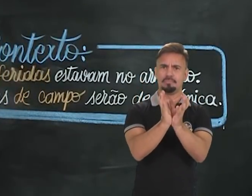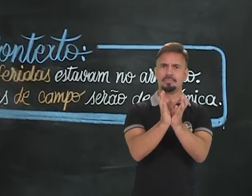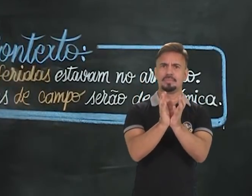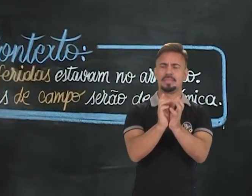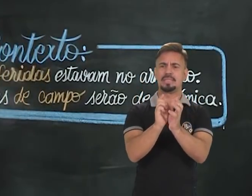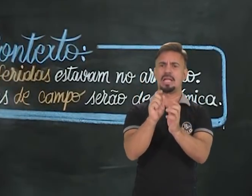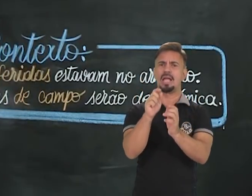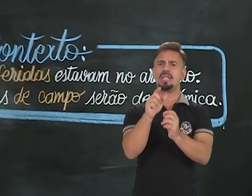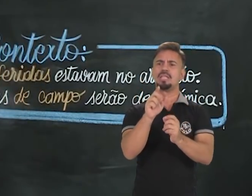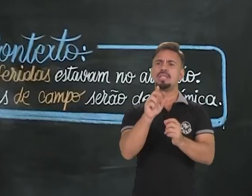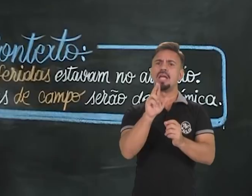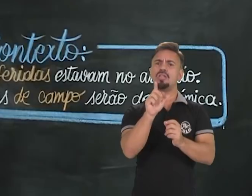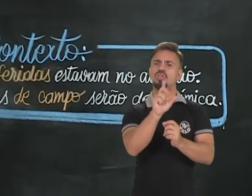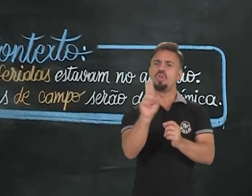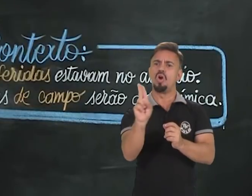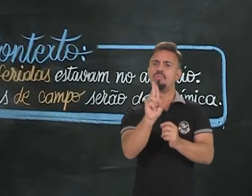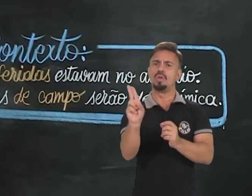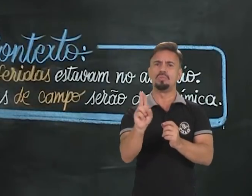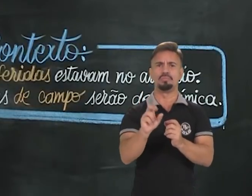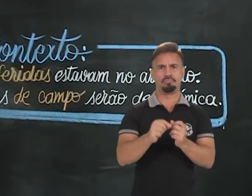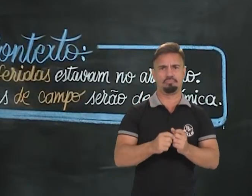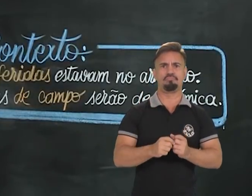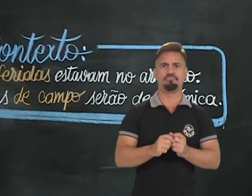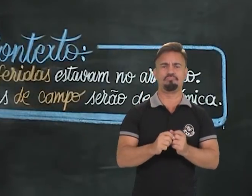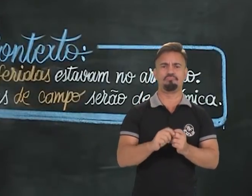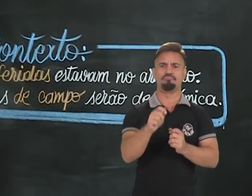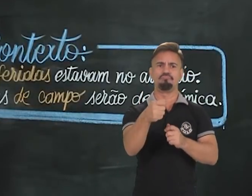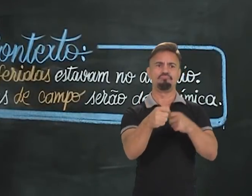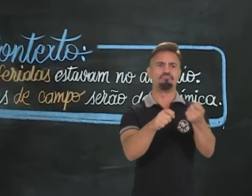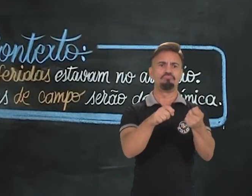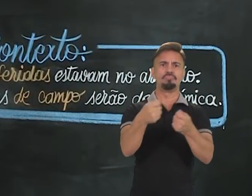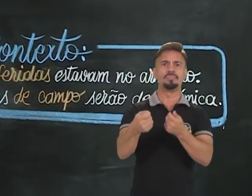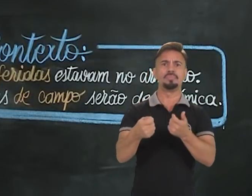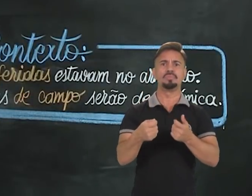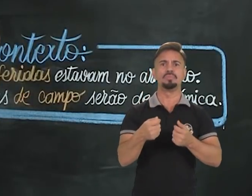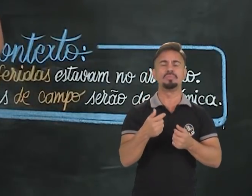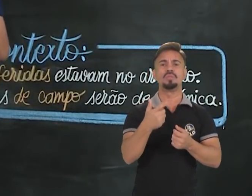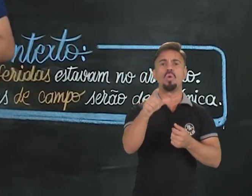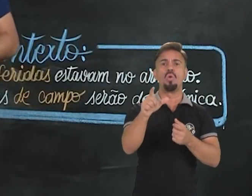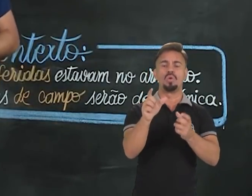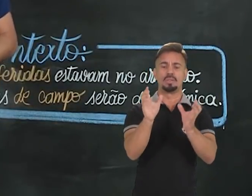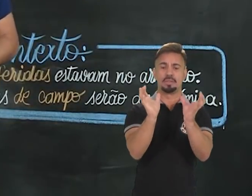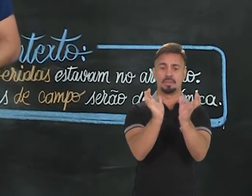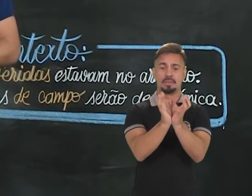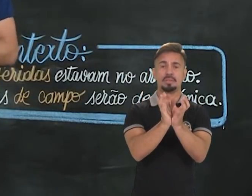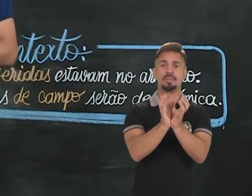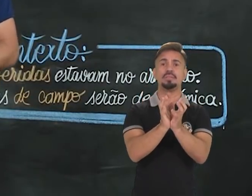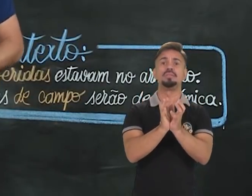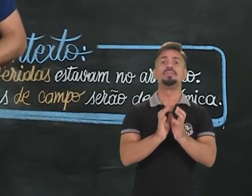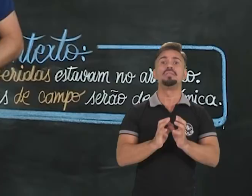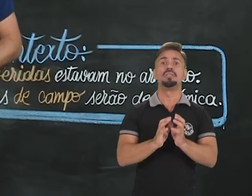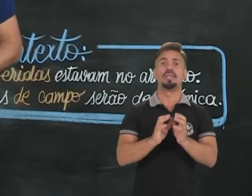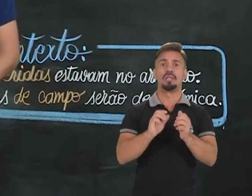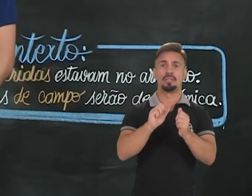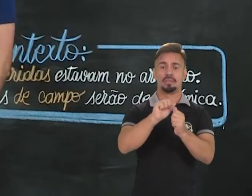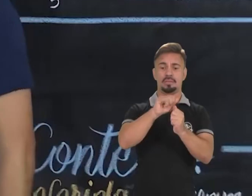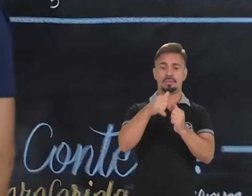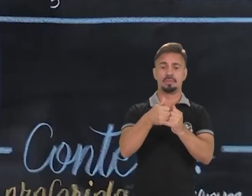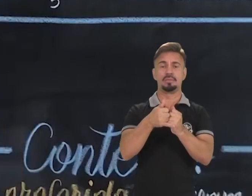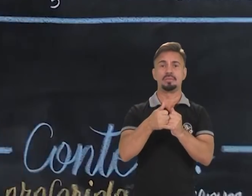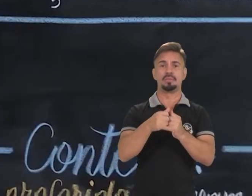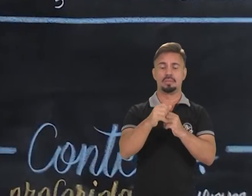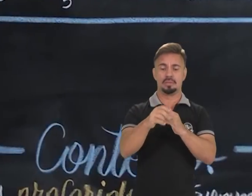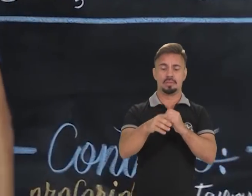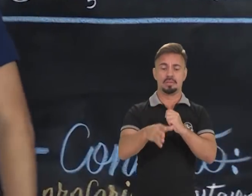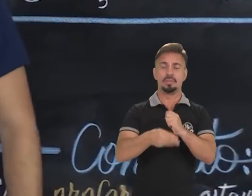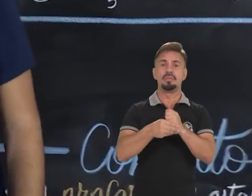nomes. Agora eu preciso te lembrar das outras classes que vão funcionar na sintaxe como adjuntos adnominais. Um